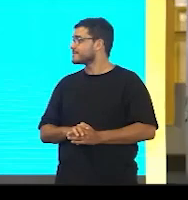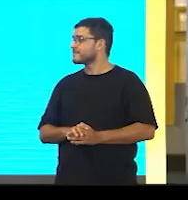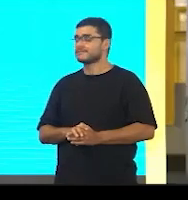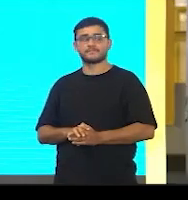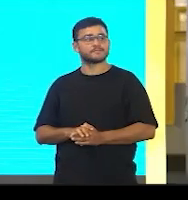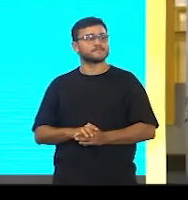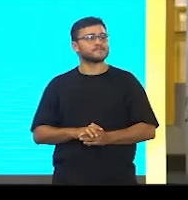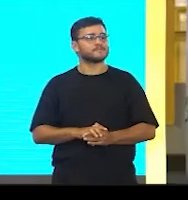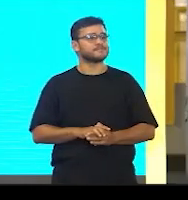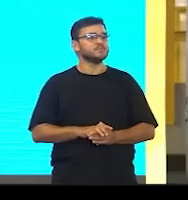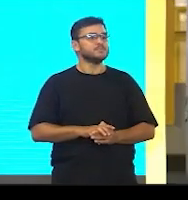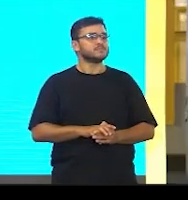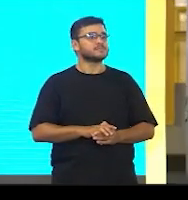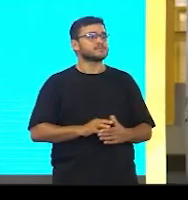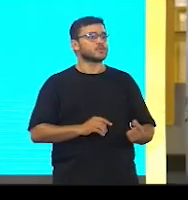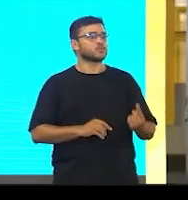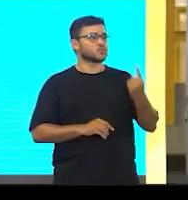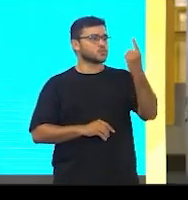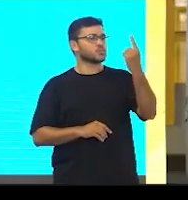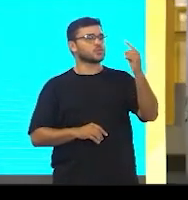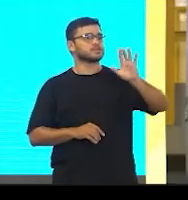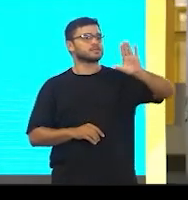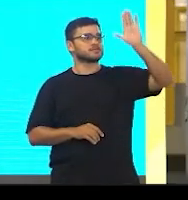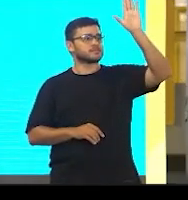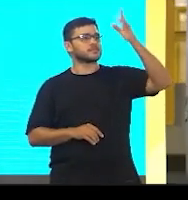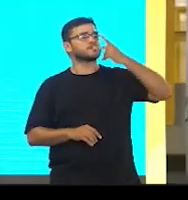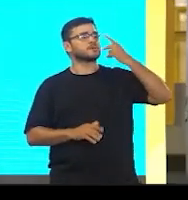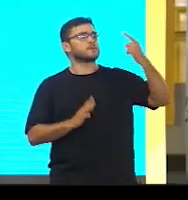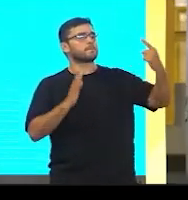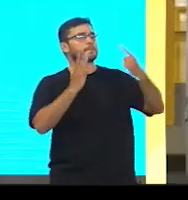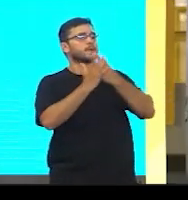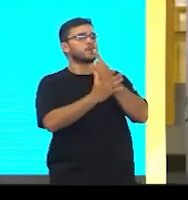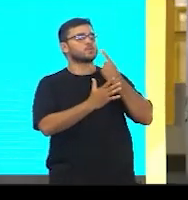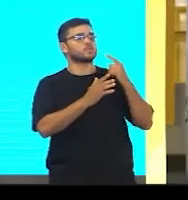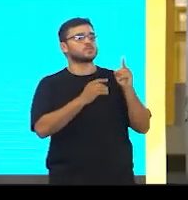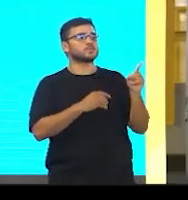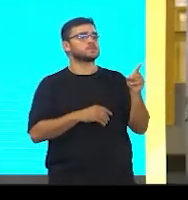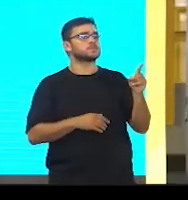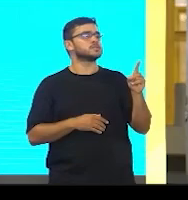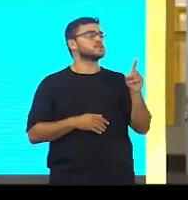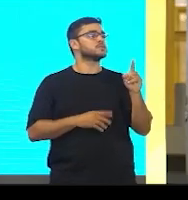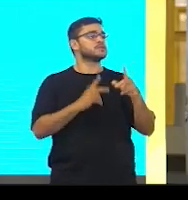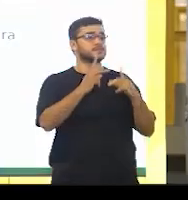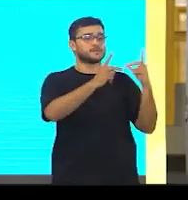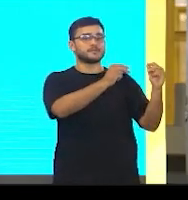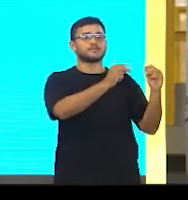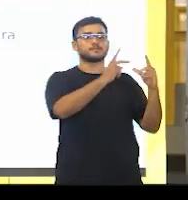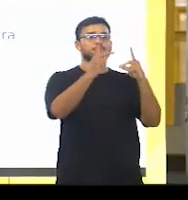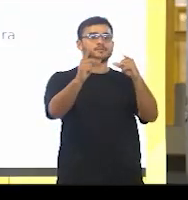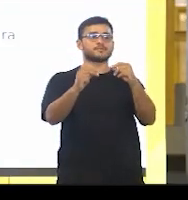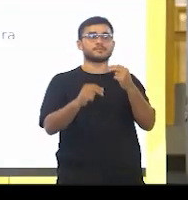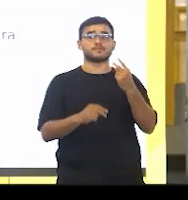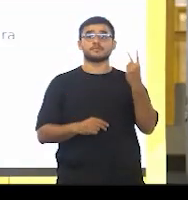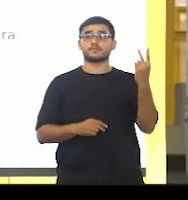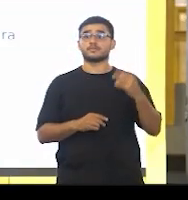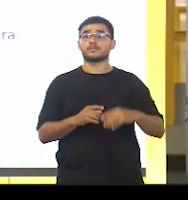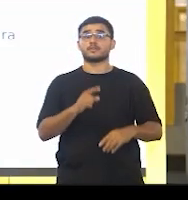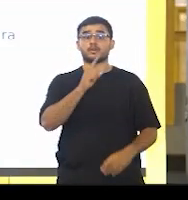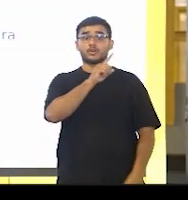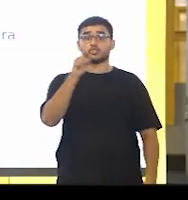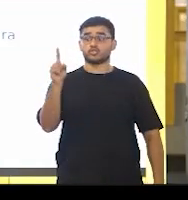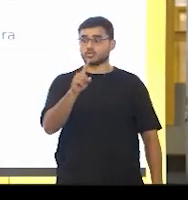tem um vitorioso ali. Já vai ganhar o prêmio. Já ganhou o prêmio? Já tem um aqui, já tem outro ali, ó. Rapaz, mano. Zona de